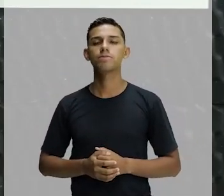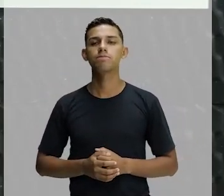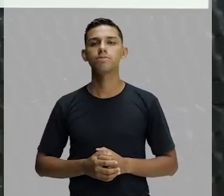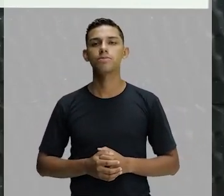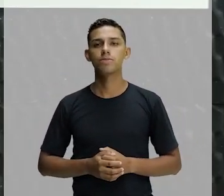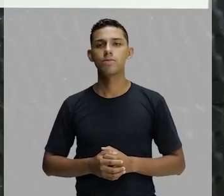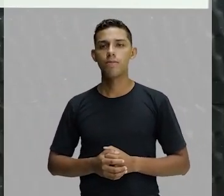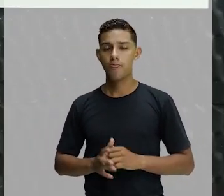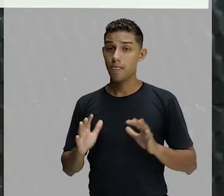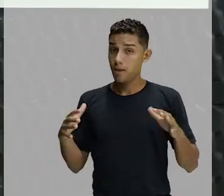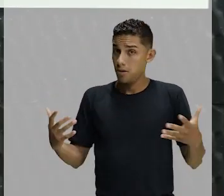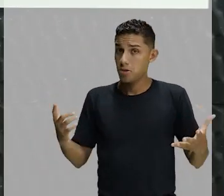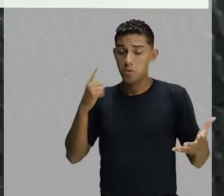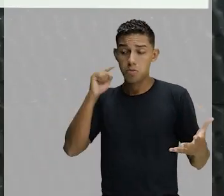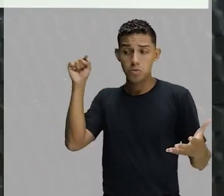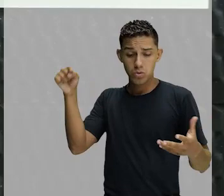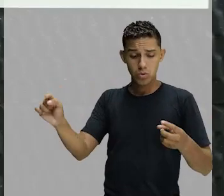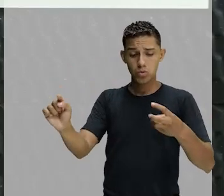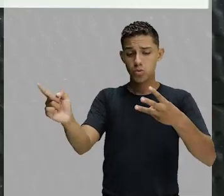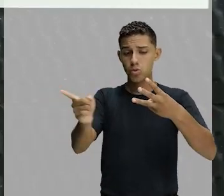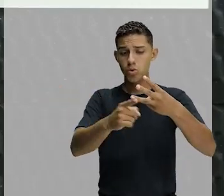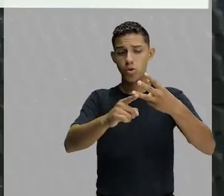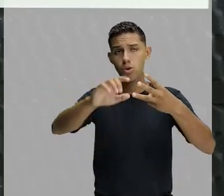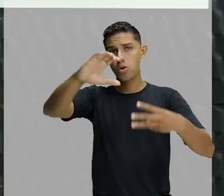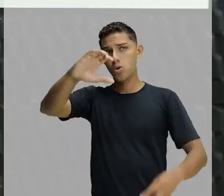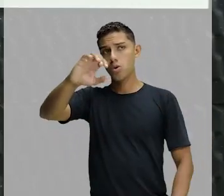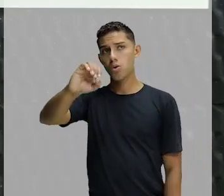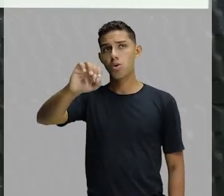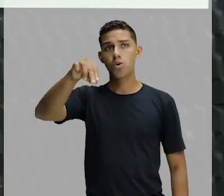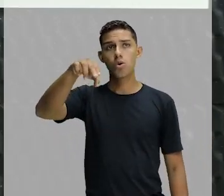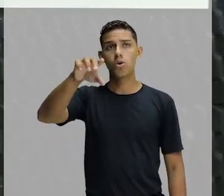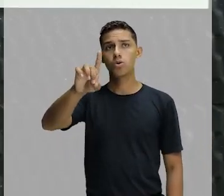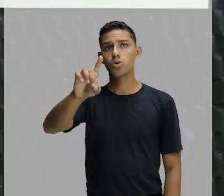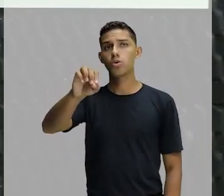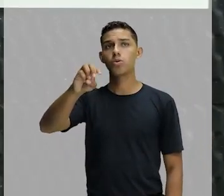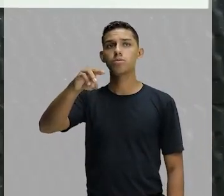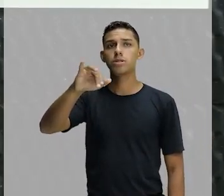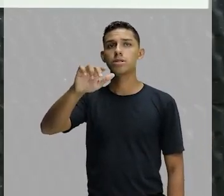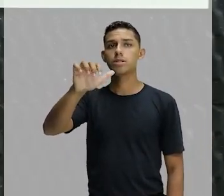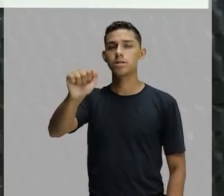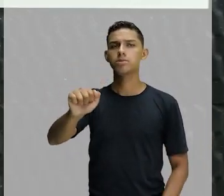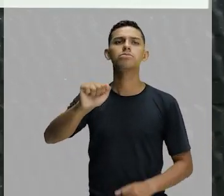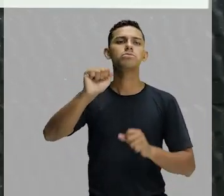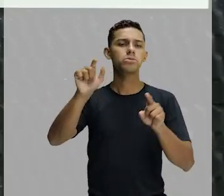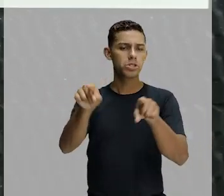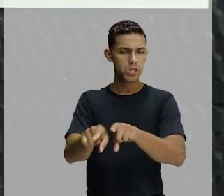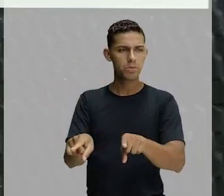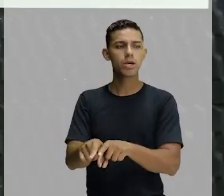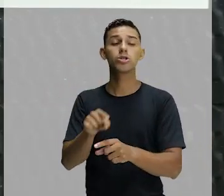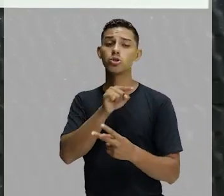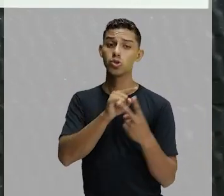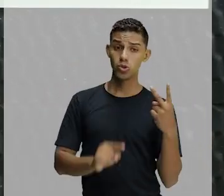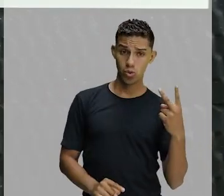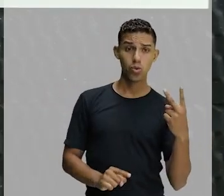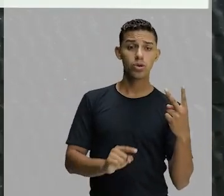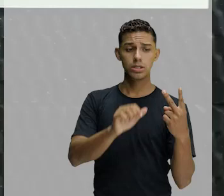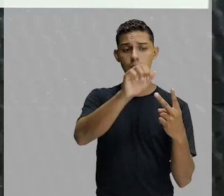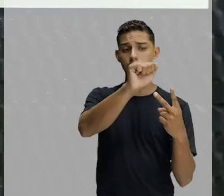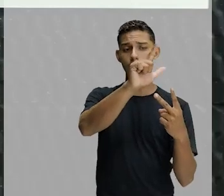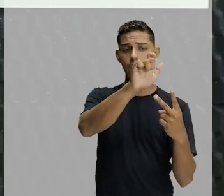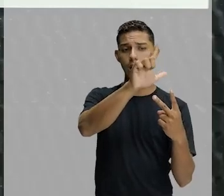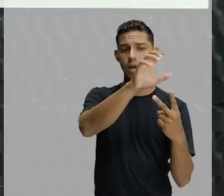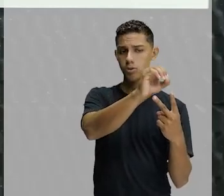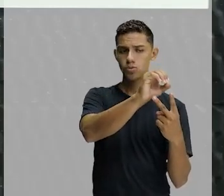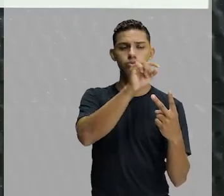branco. Então, na codominância, eu tenho também a atuação de dois alelos, só que os dois